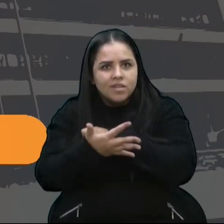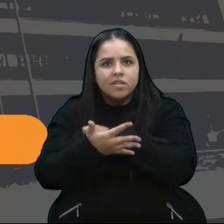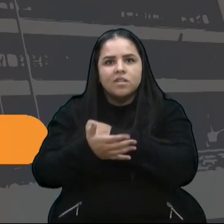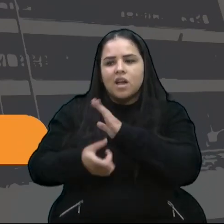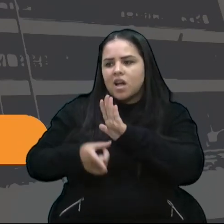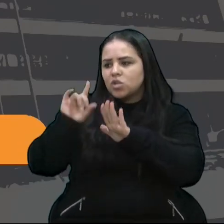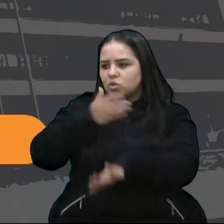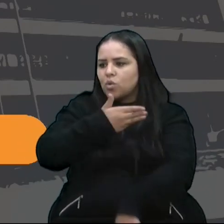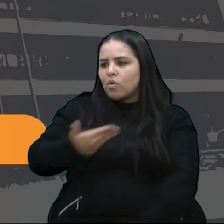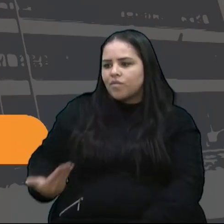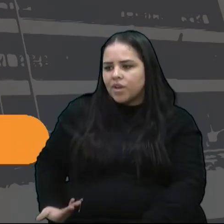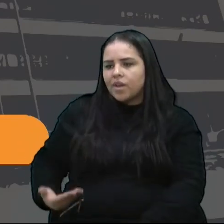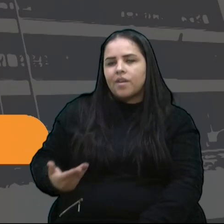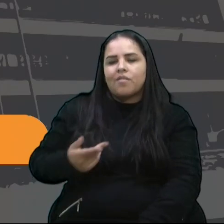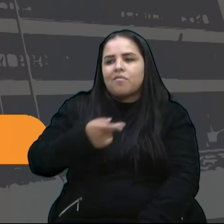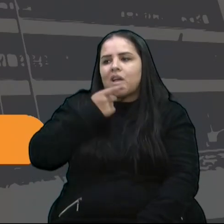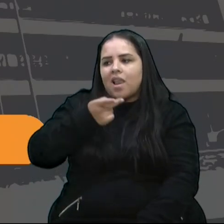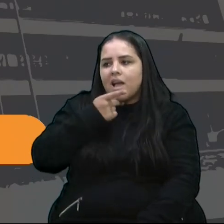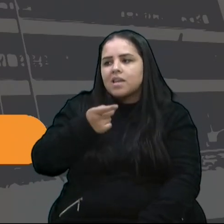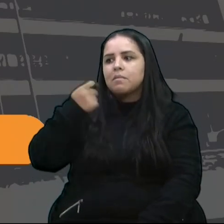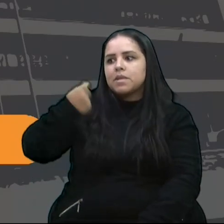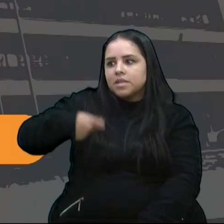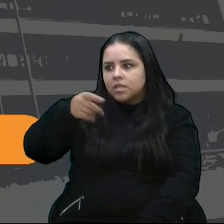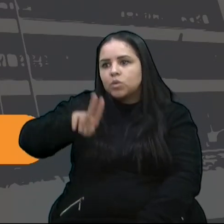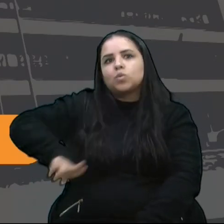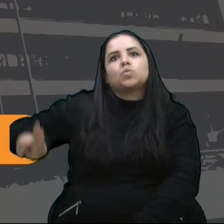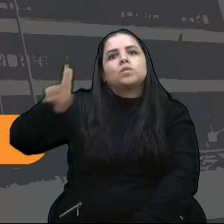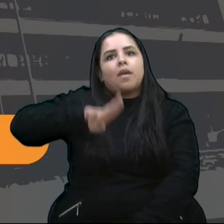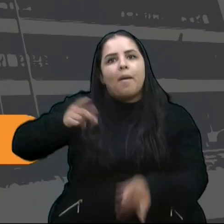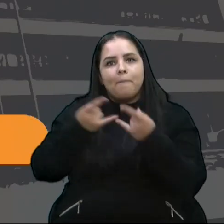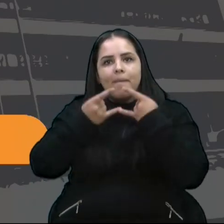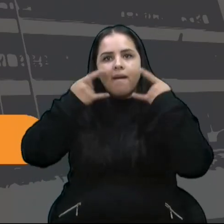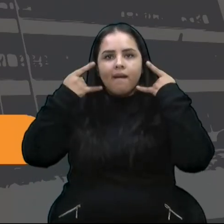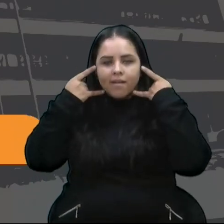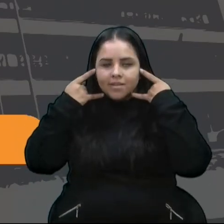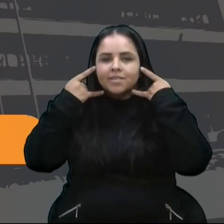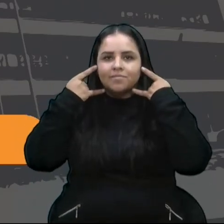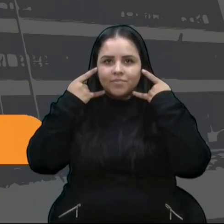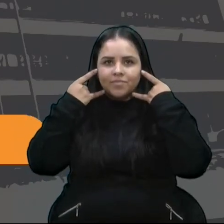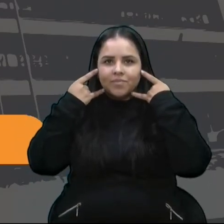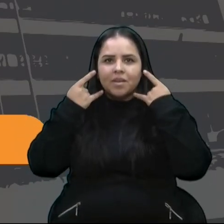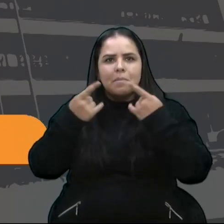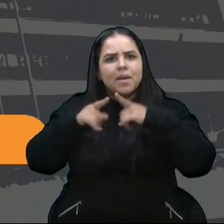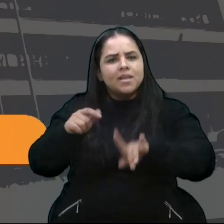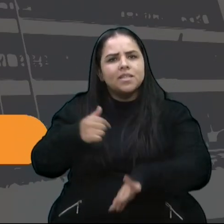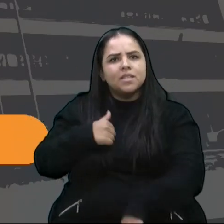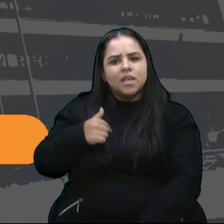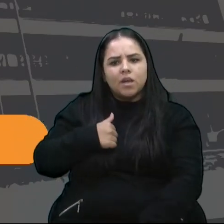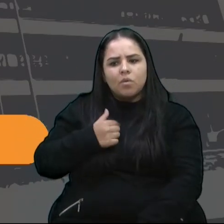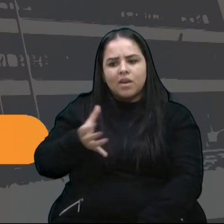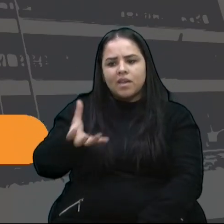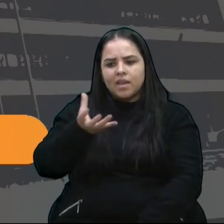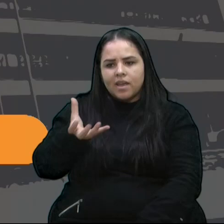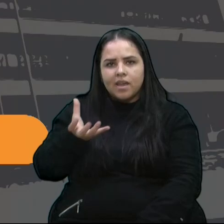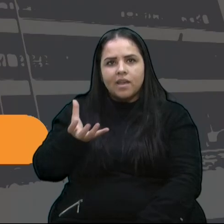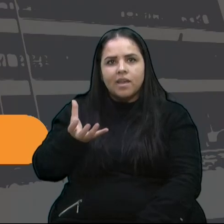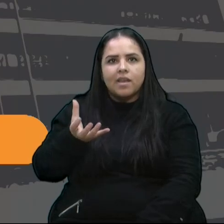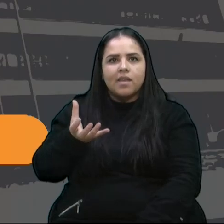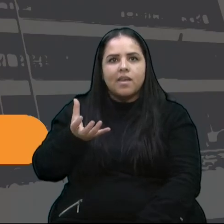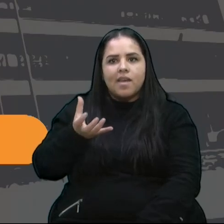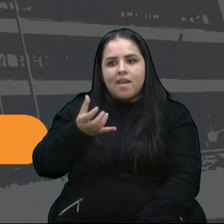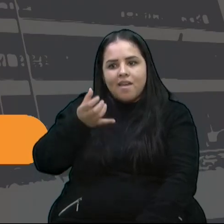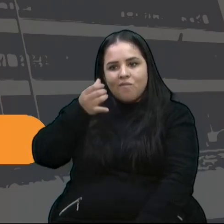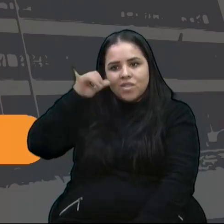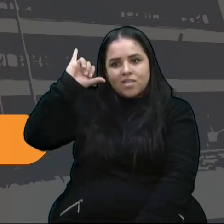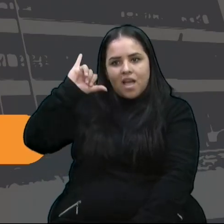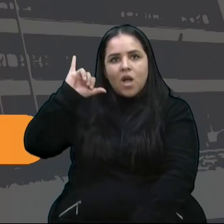governos e de entidades falarem que era para usar essa máscara, mas eu já estava querendo me prevenir porque eu sou doente crônica,